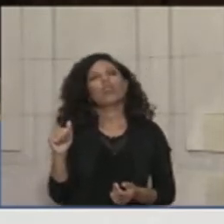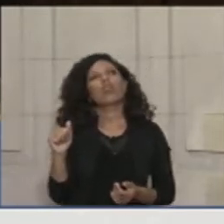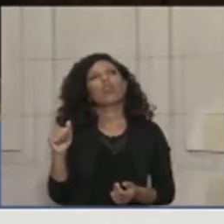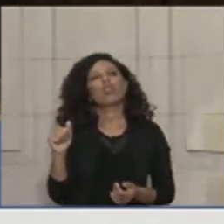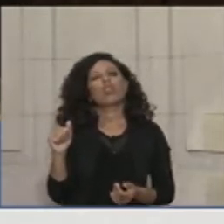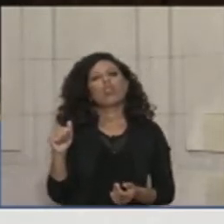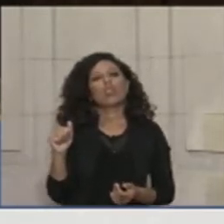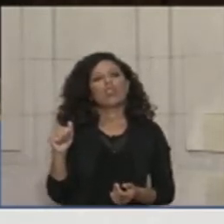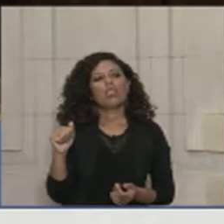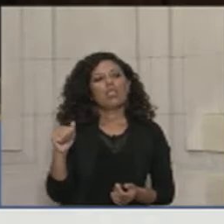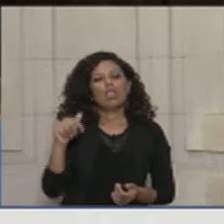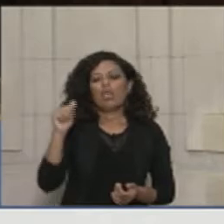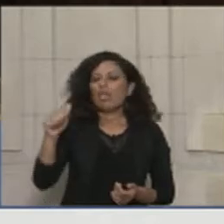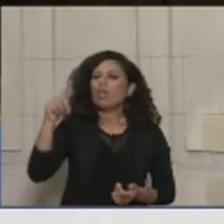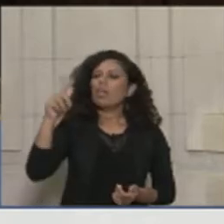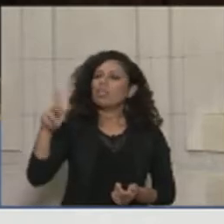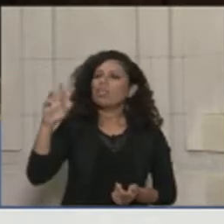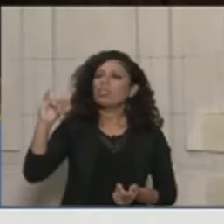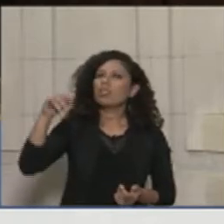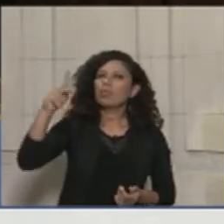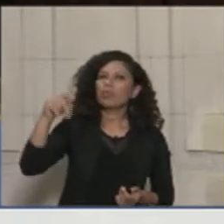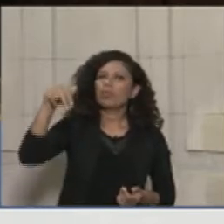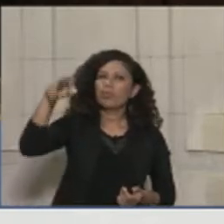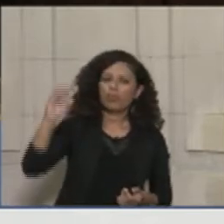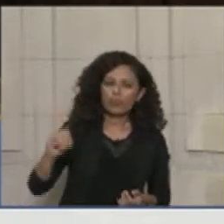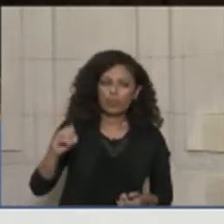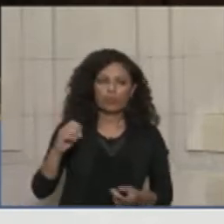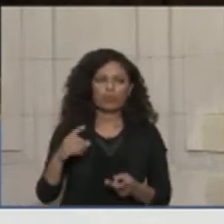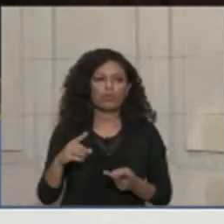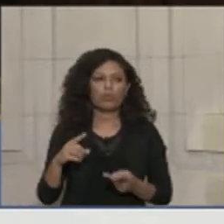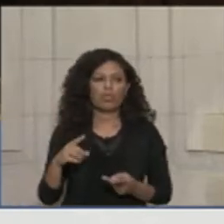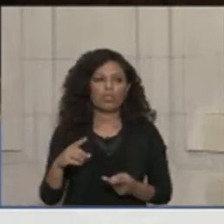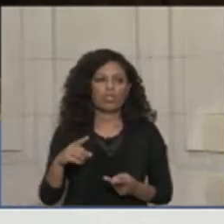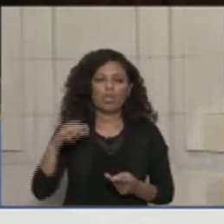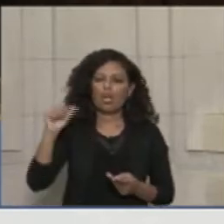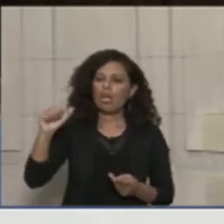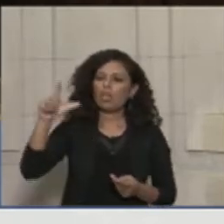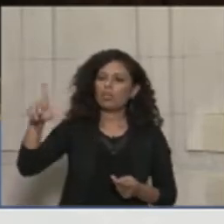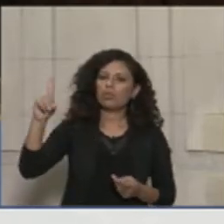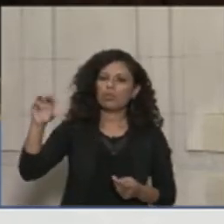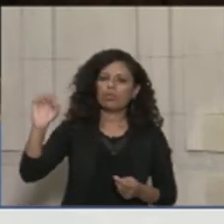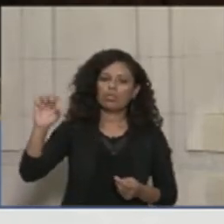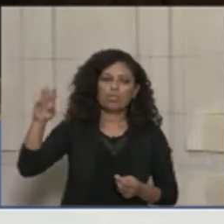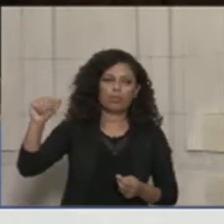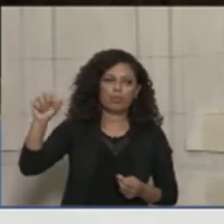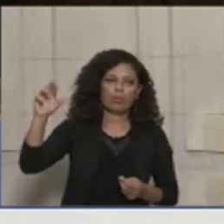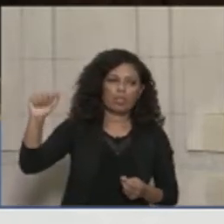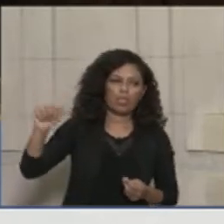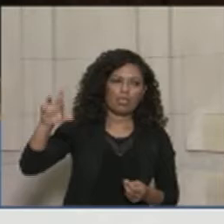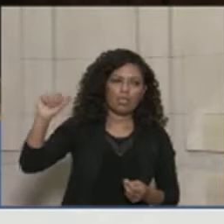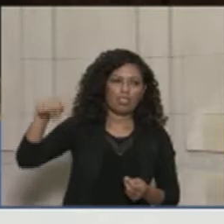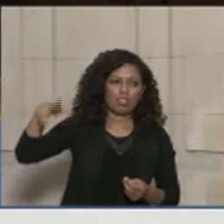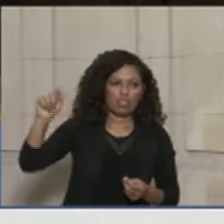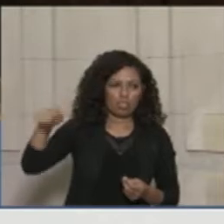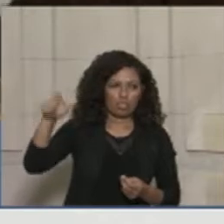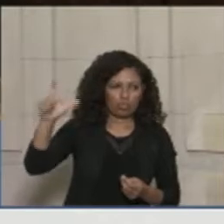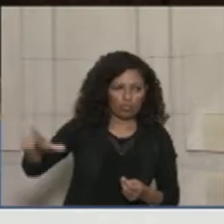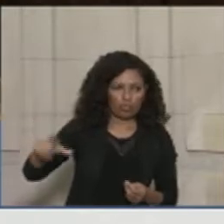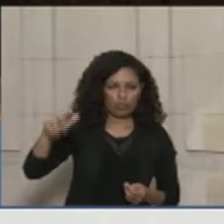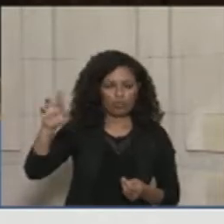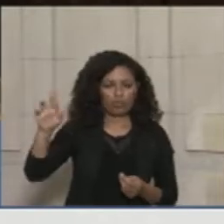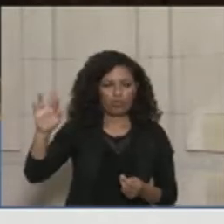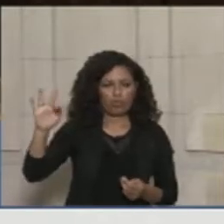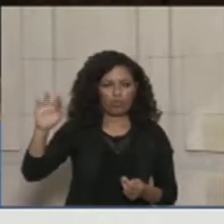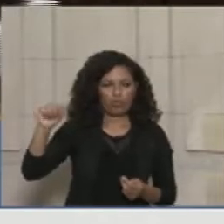Estadual Agripino Grieco, Colégio Estadual Aldebará, Alberto Rangel, Almirante